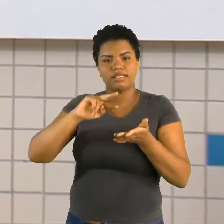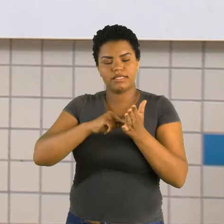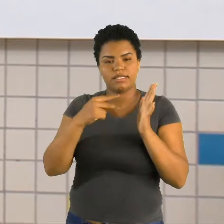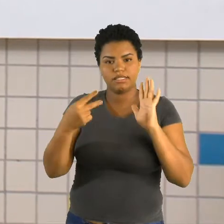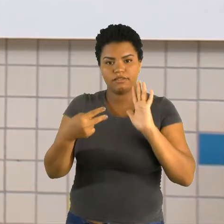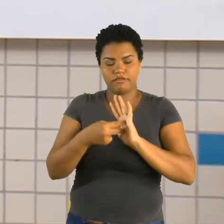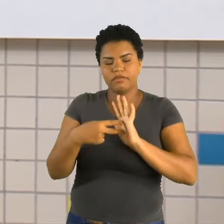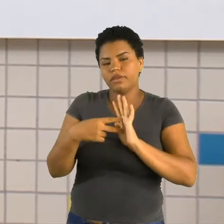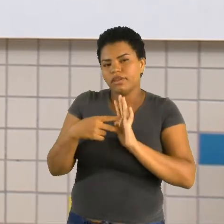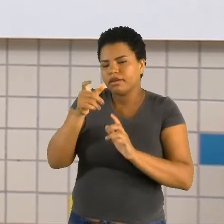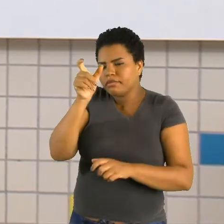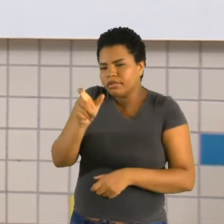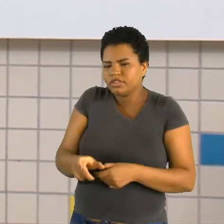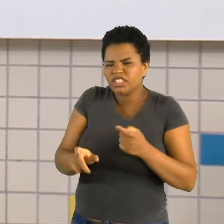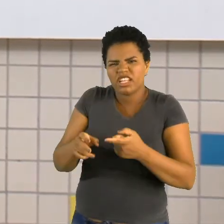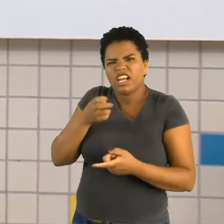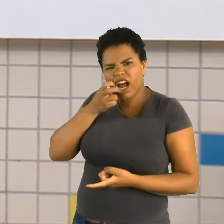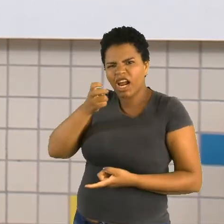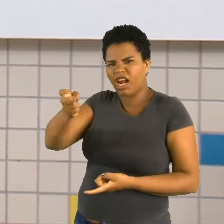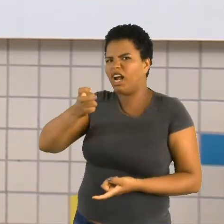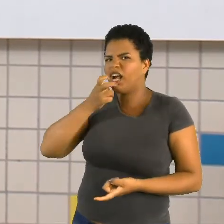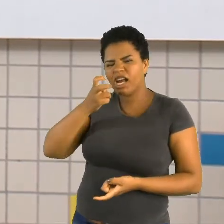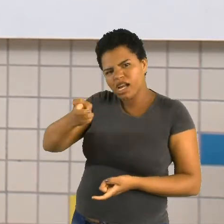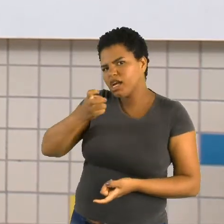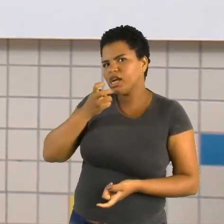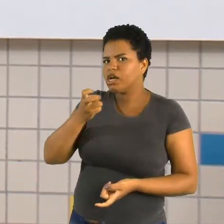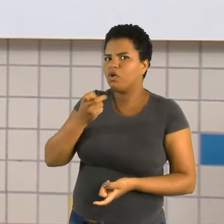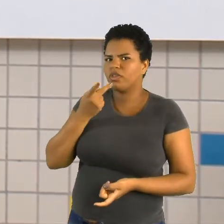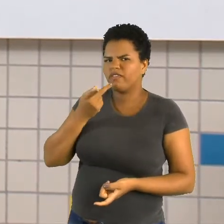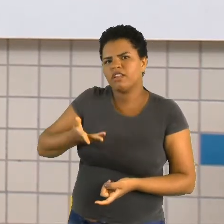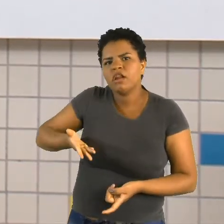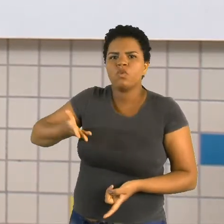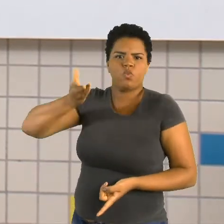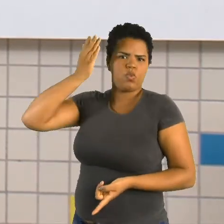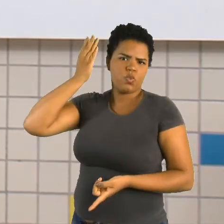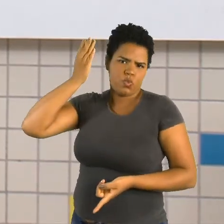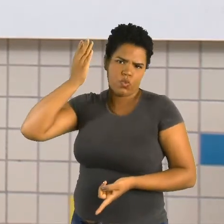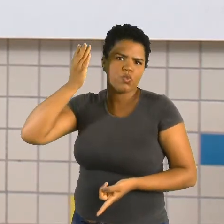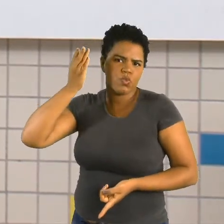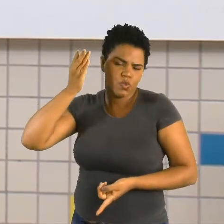a personagem está gritando, que ela está falando alto.